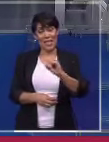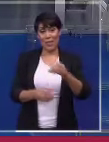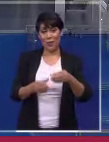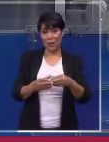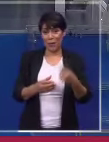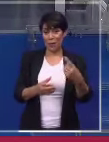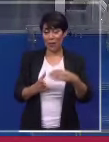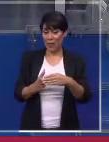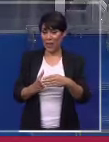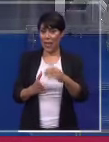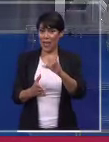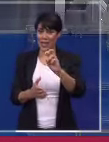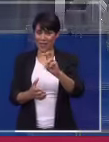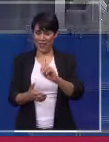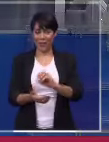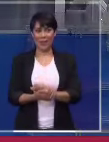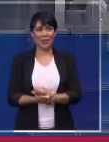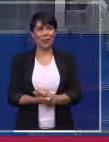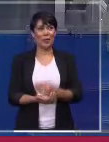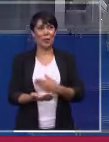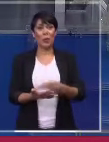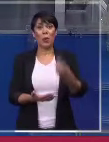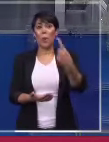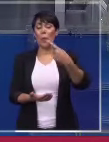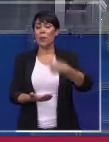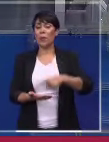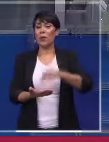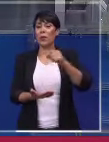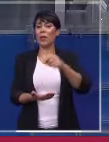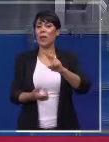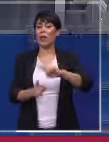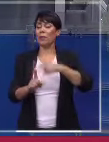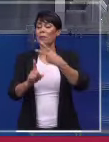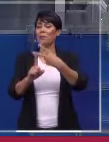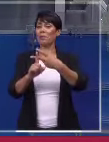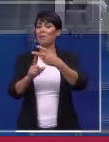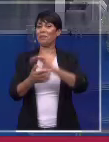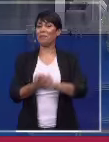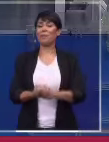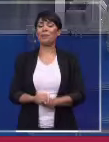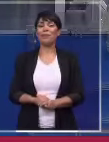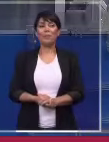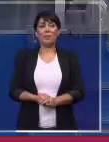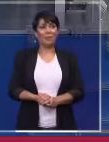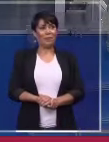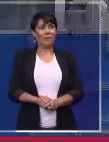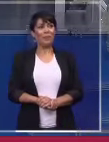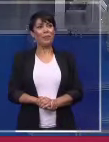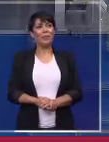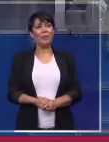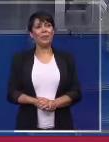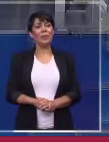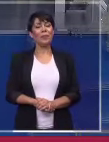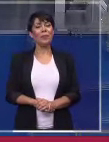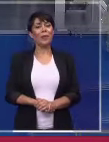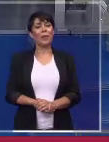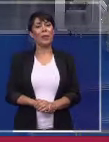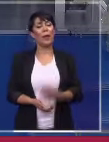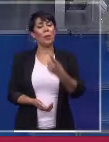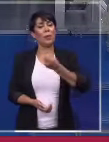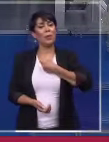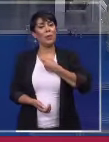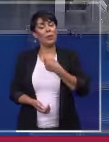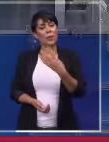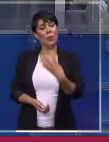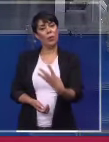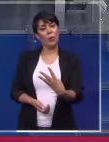numeradas de 0 a 50. Começou o primeiro sorteio da Dupla Sena. Primeiro número na tela, bola azul número